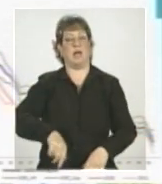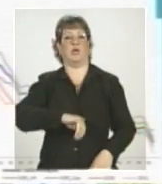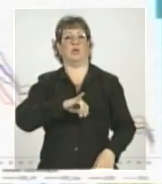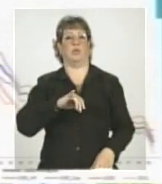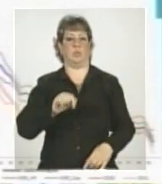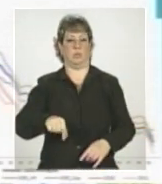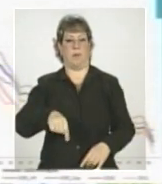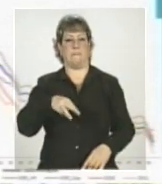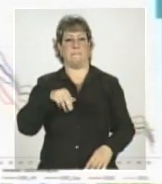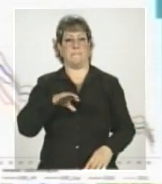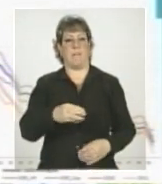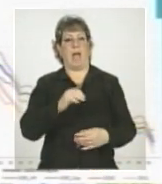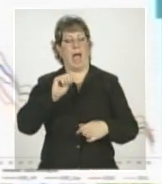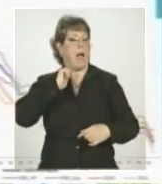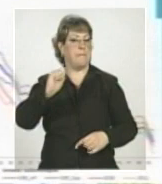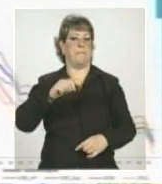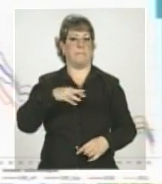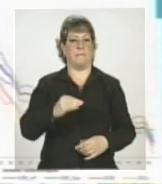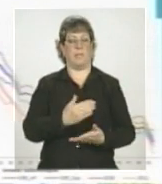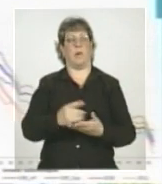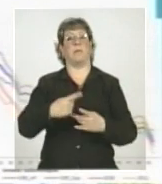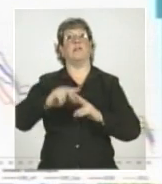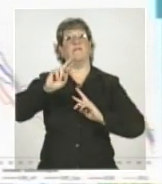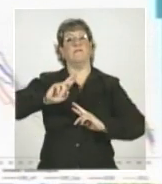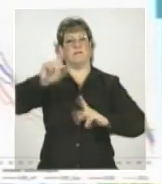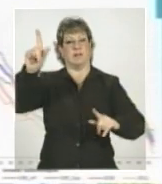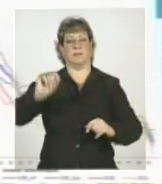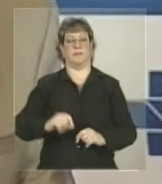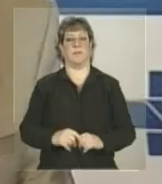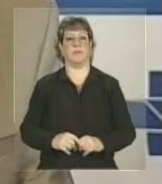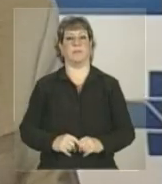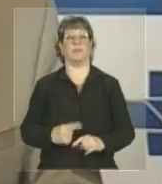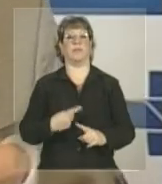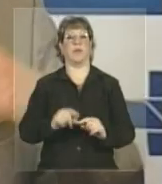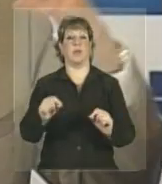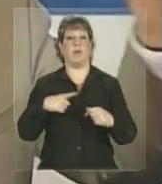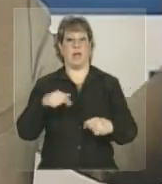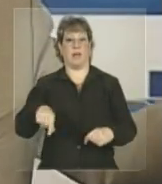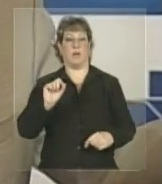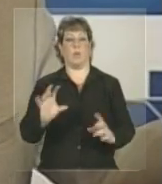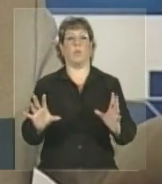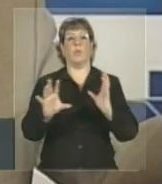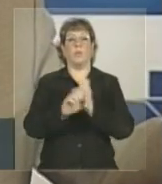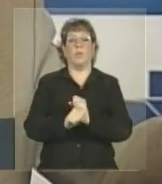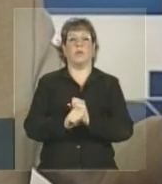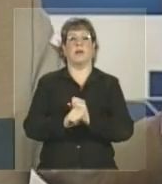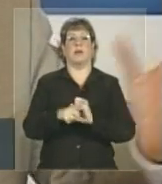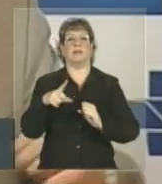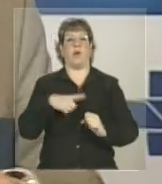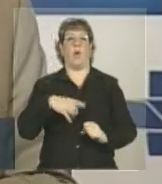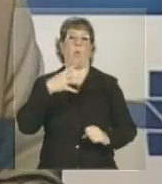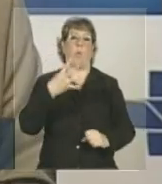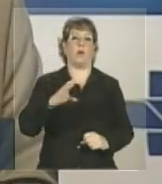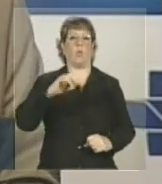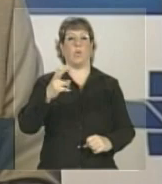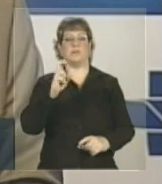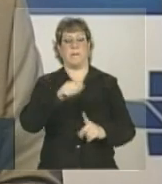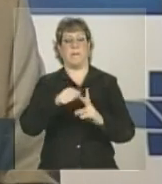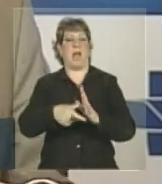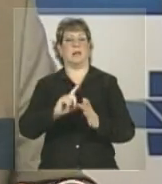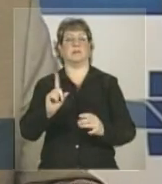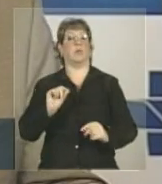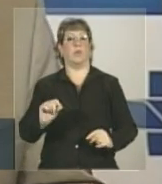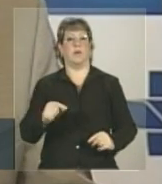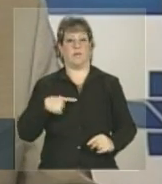em relação ao Brasil? Desloca como se fosse um mês antes, né? Mas não são 4 ou 5 meses antes, né? No Nordeste,